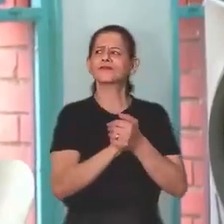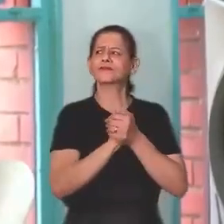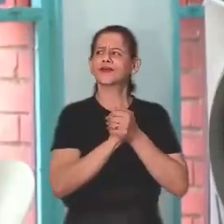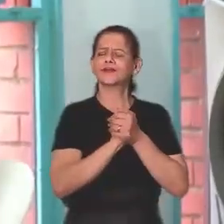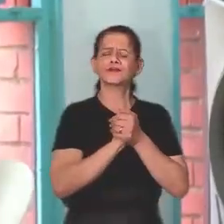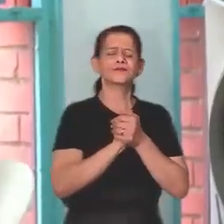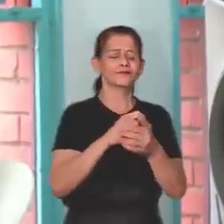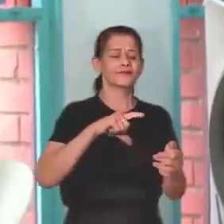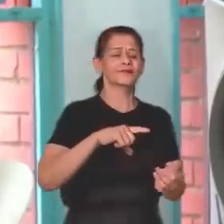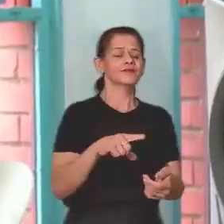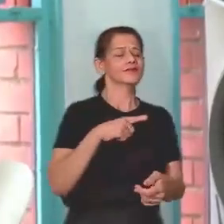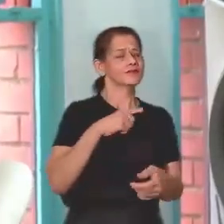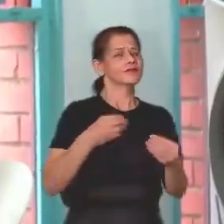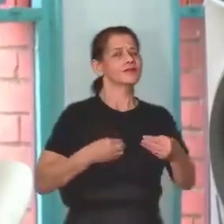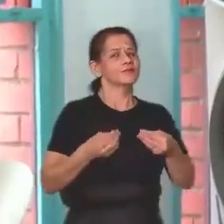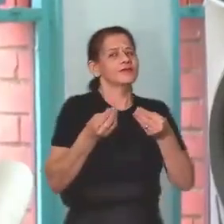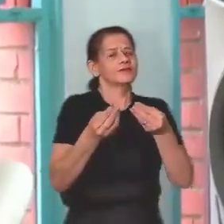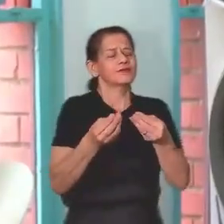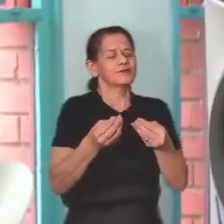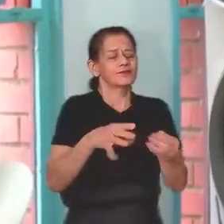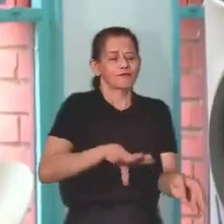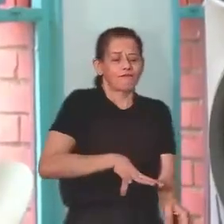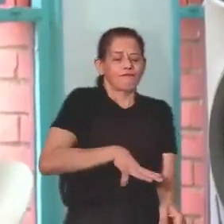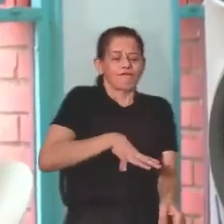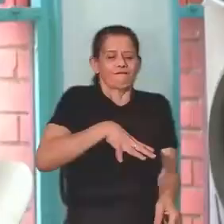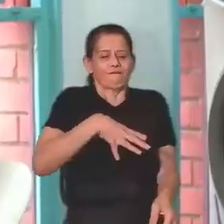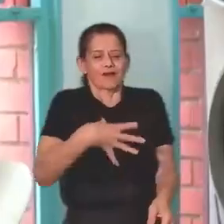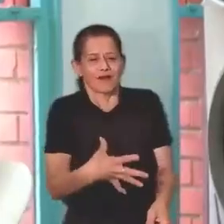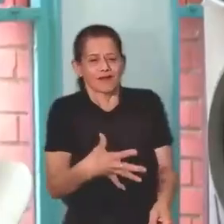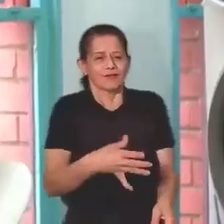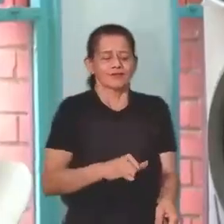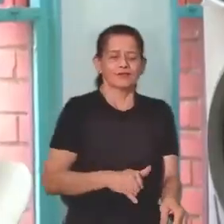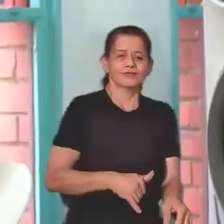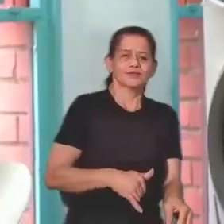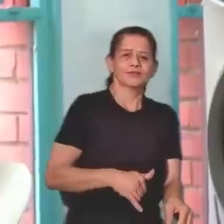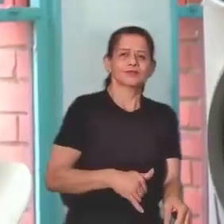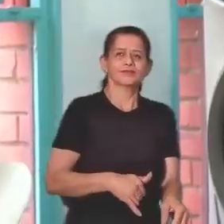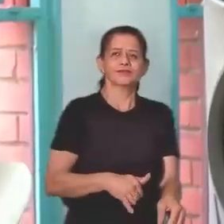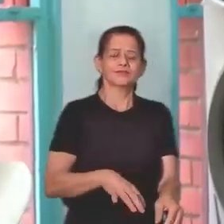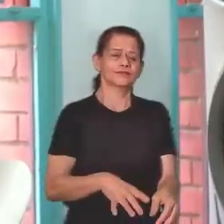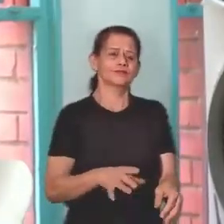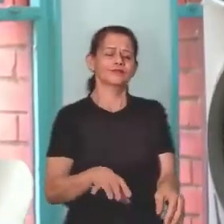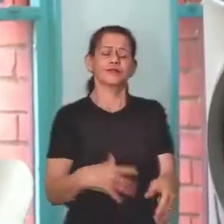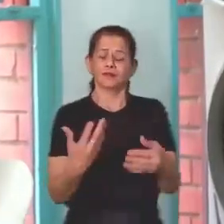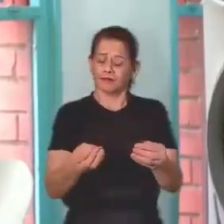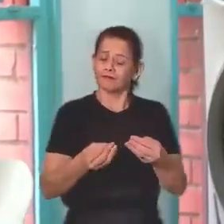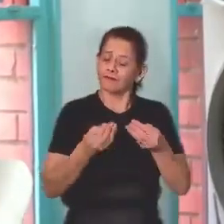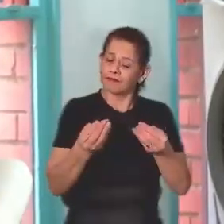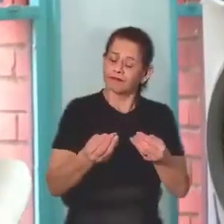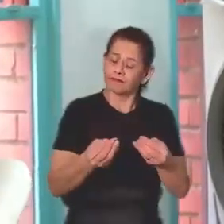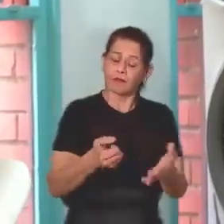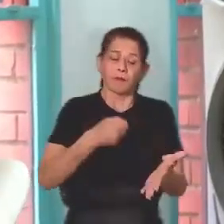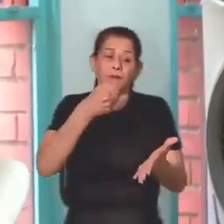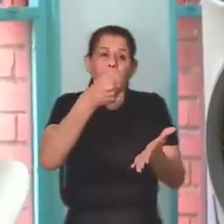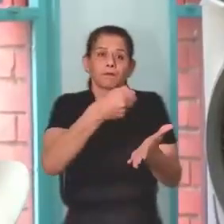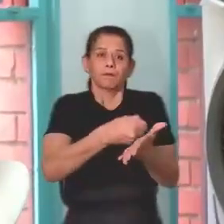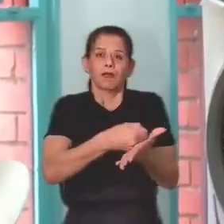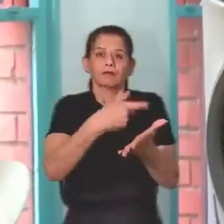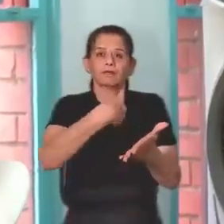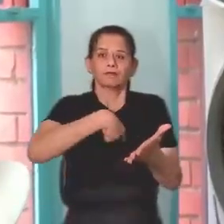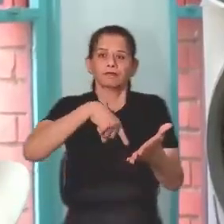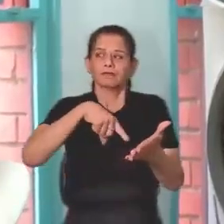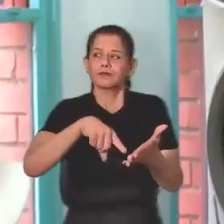me encorajando, olha, vou começar a pensar mais sério nisso. Então, assim, são coisas que marcam quanto